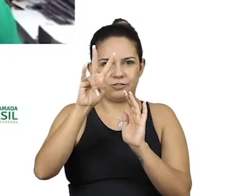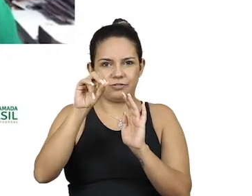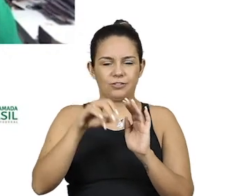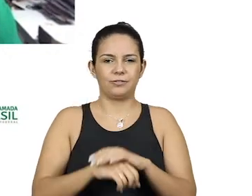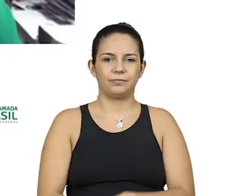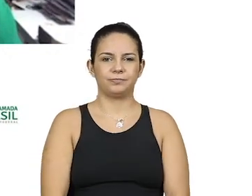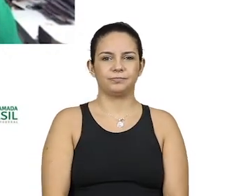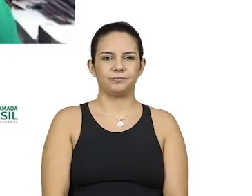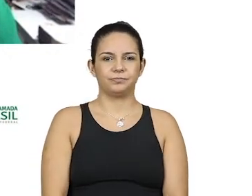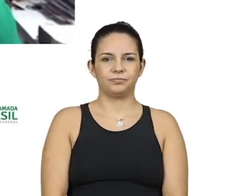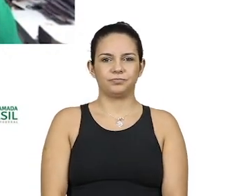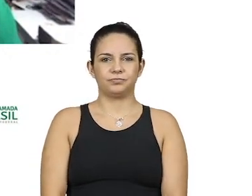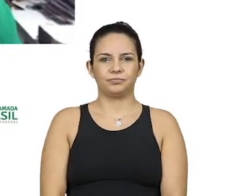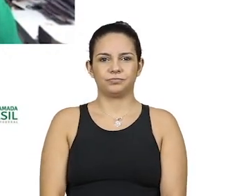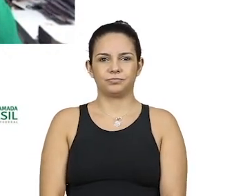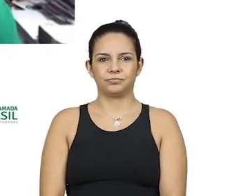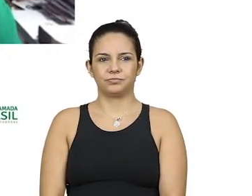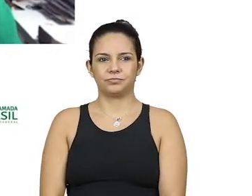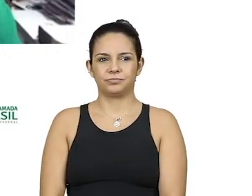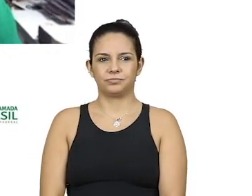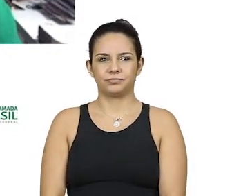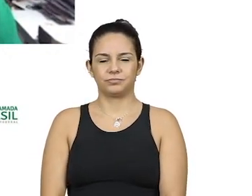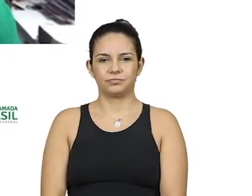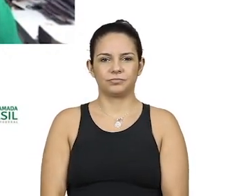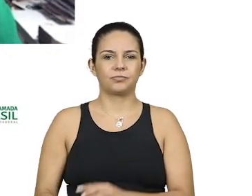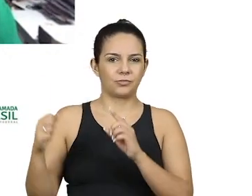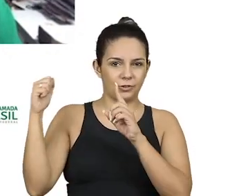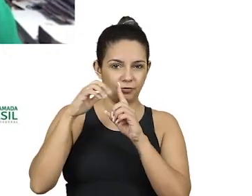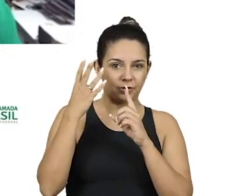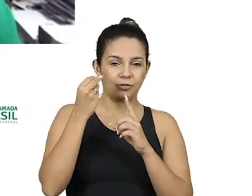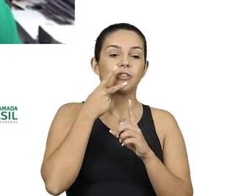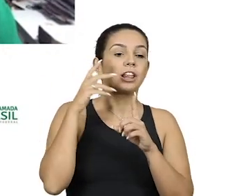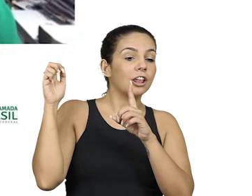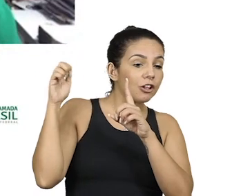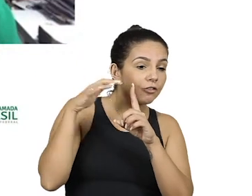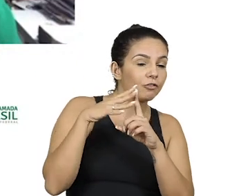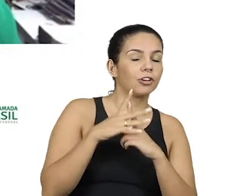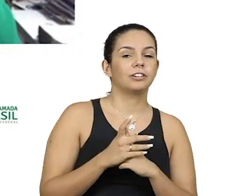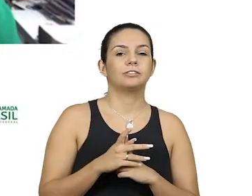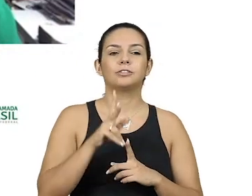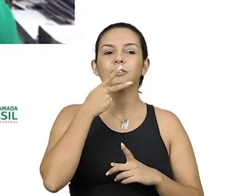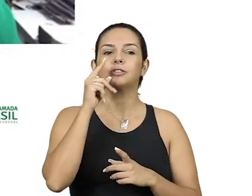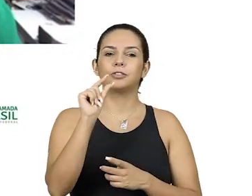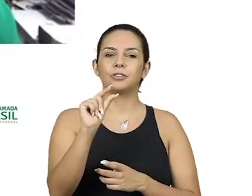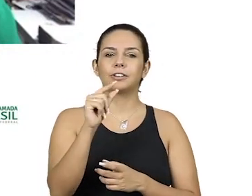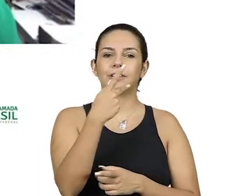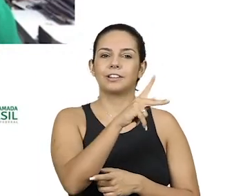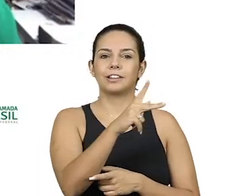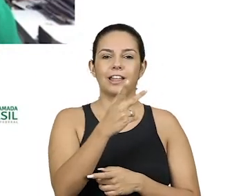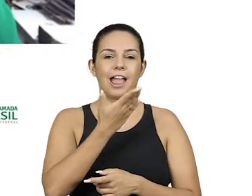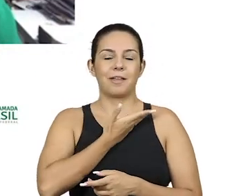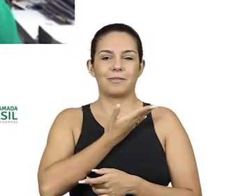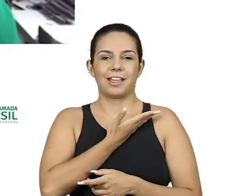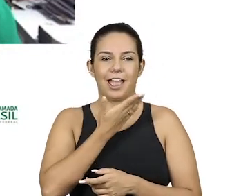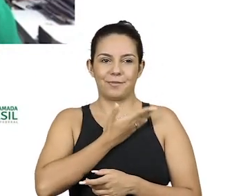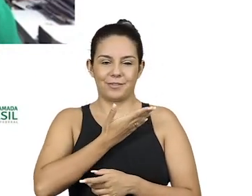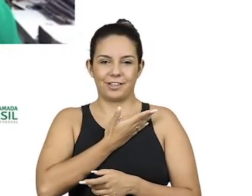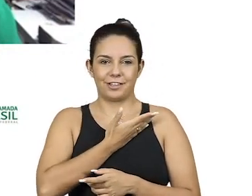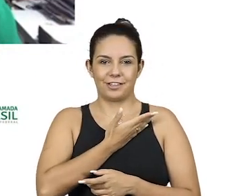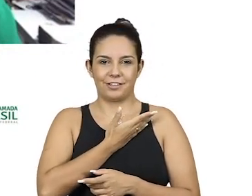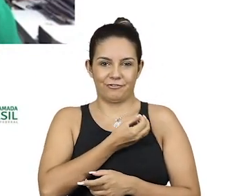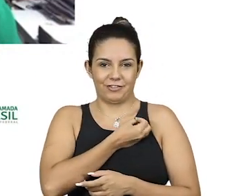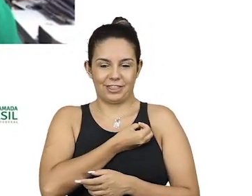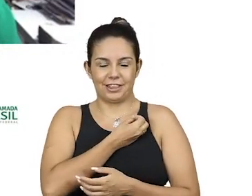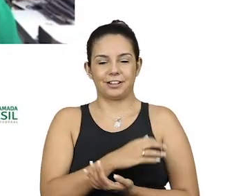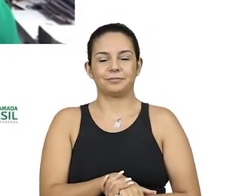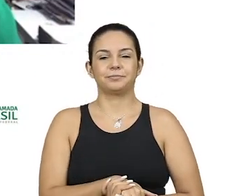Xará me marcou muito, me influenciou muito. Falando em influência, vamos falar um pouquinho das suas amigas e amigos de